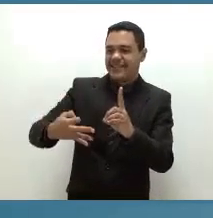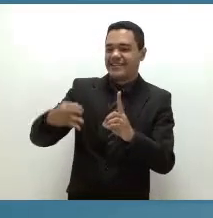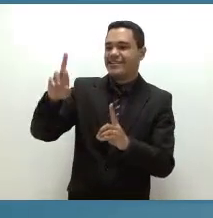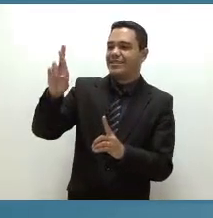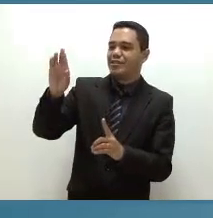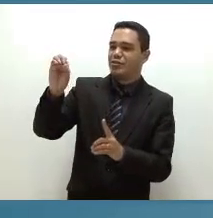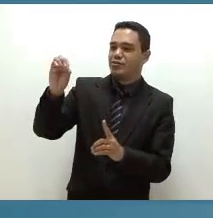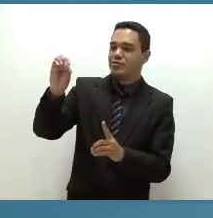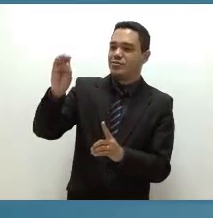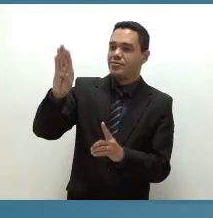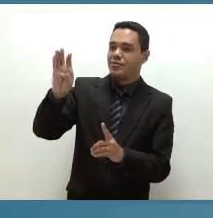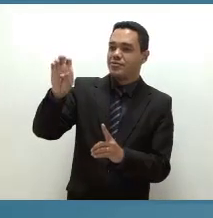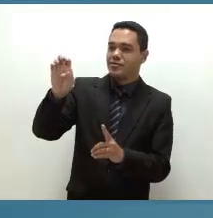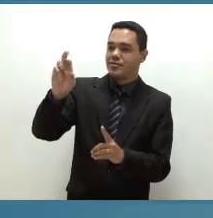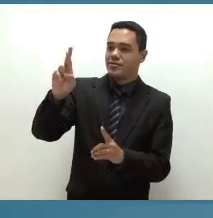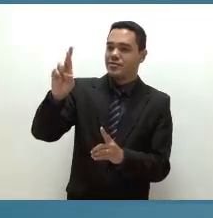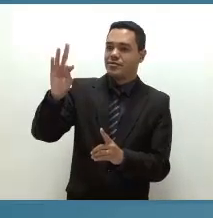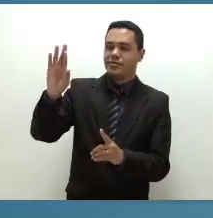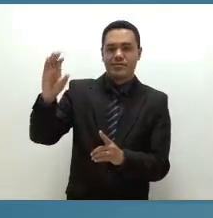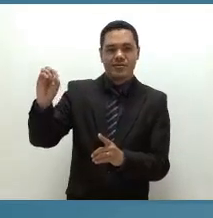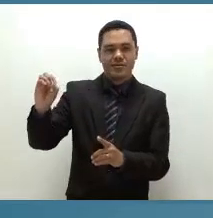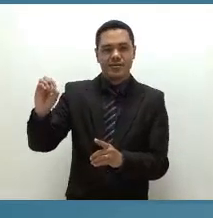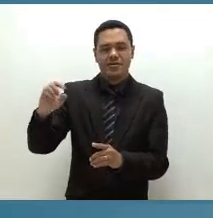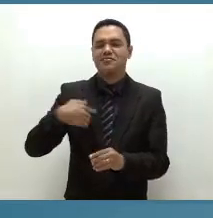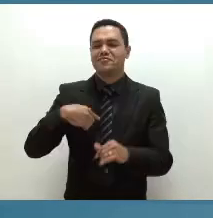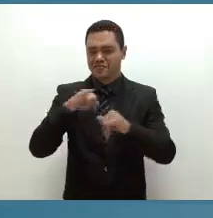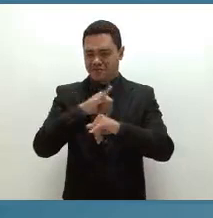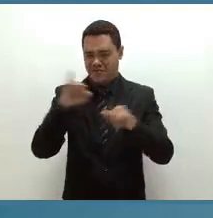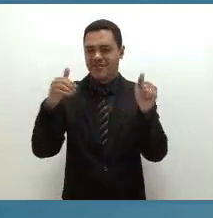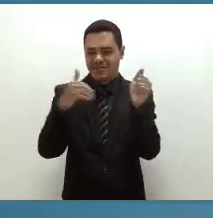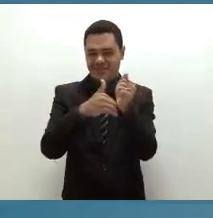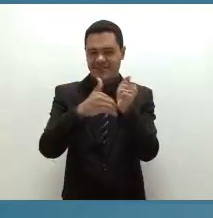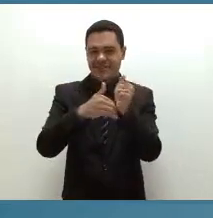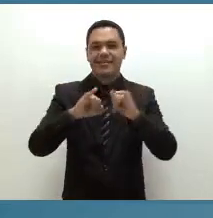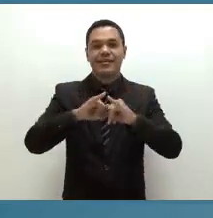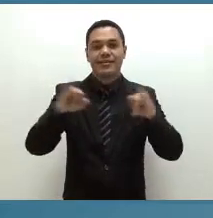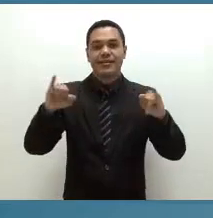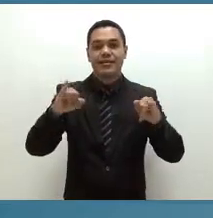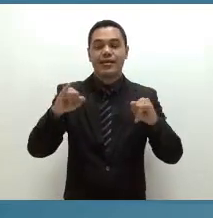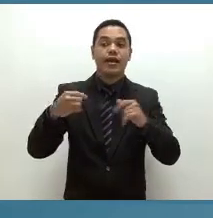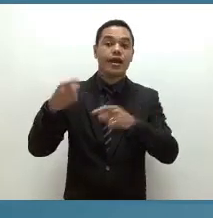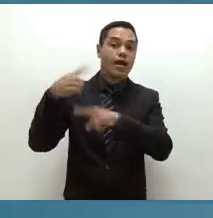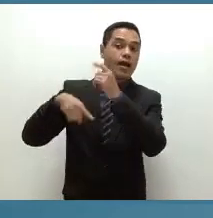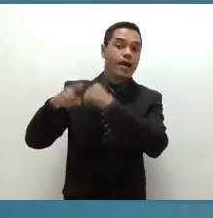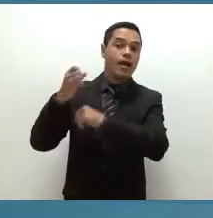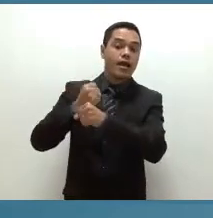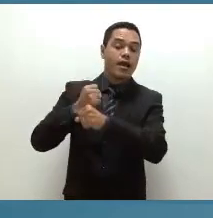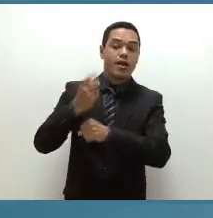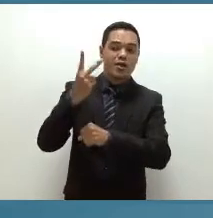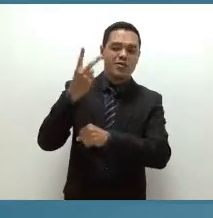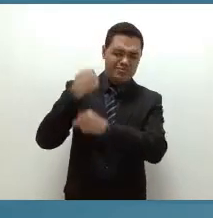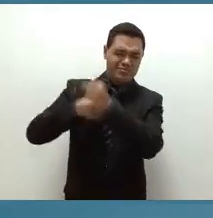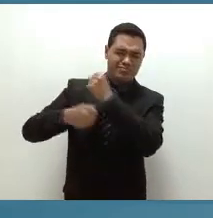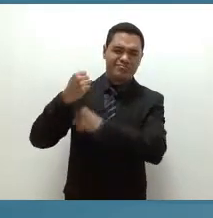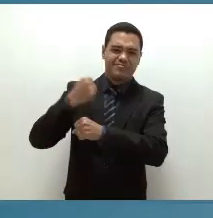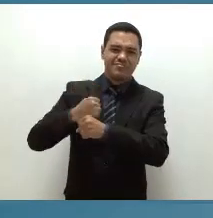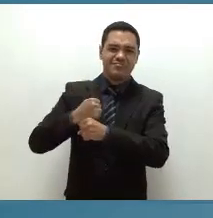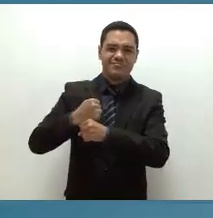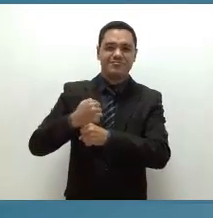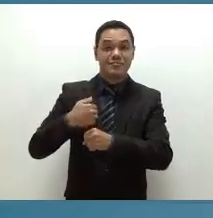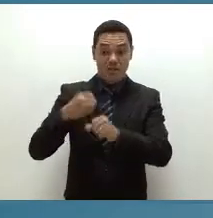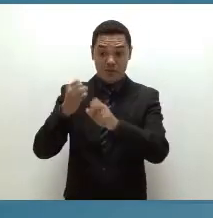ninguém saiba. Há 10 anos atrás, quando eu disputei a vice-presidência, o desembargador Roberto abriu